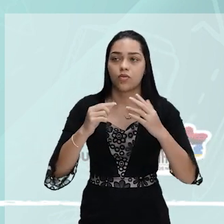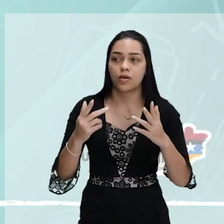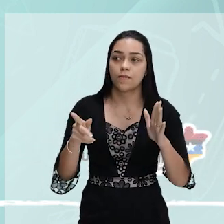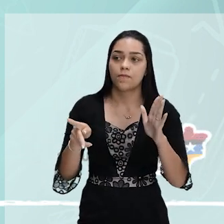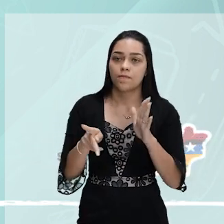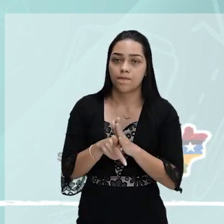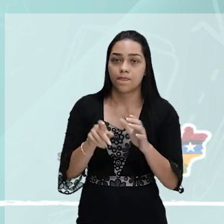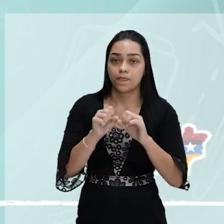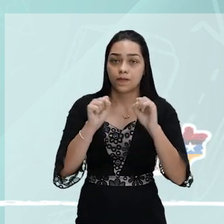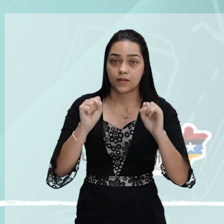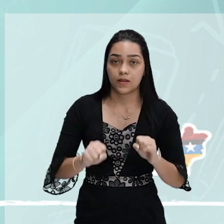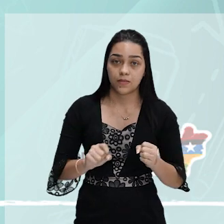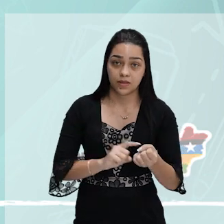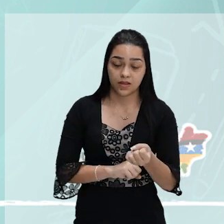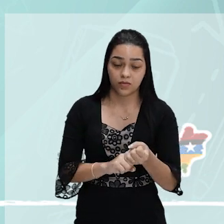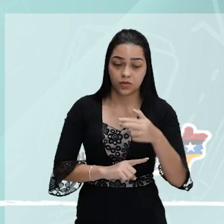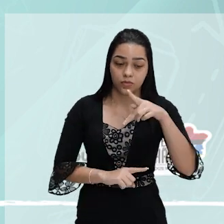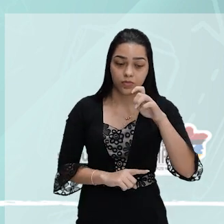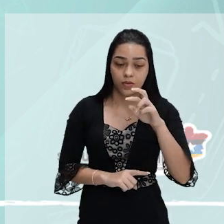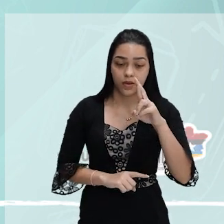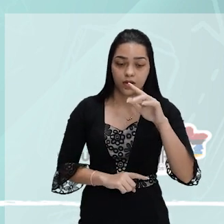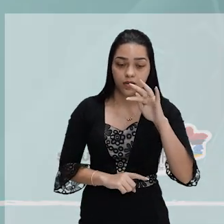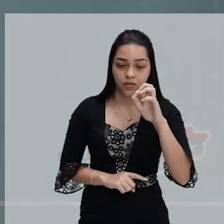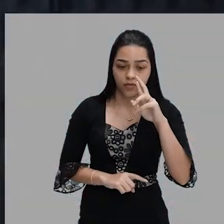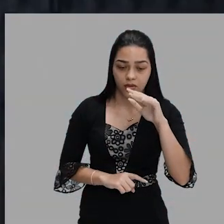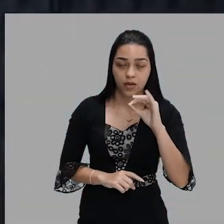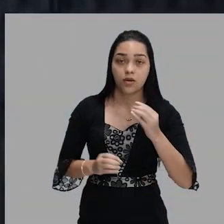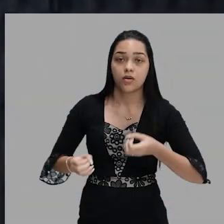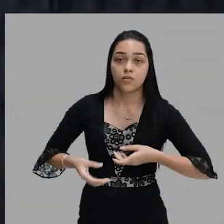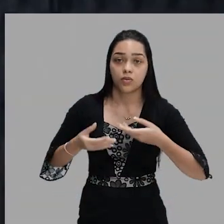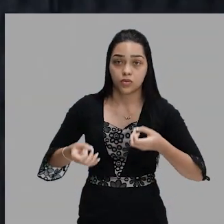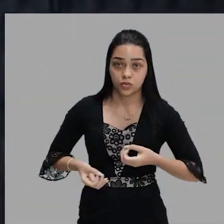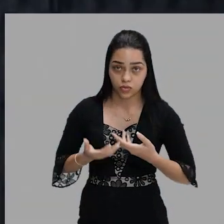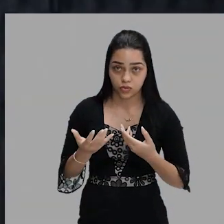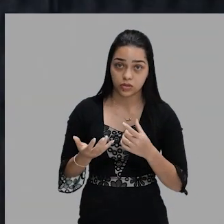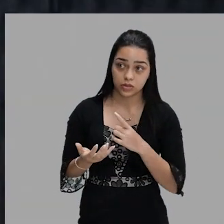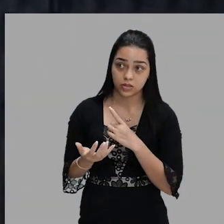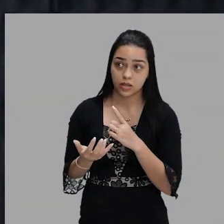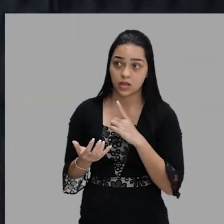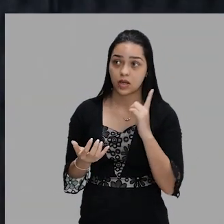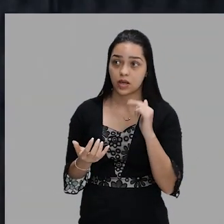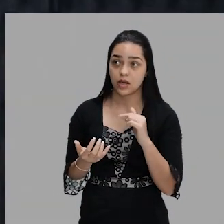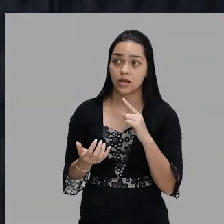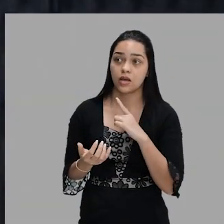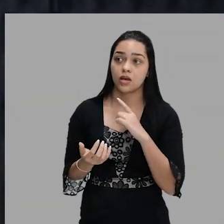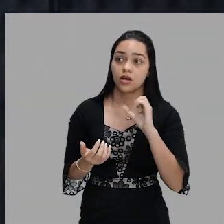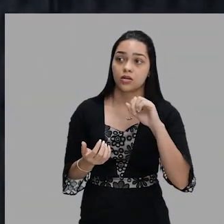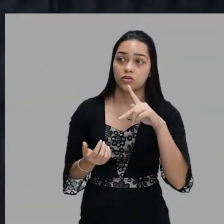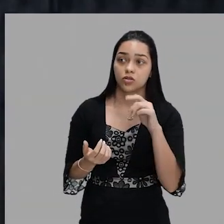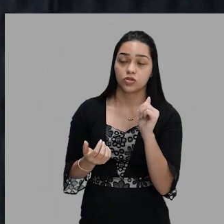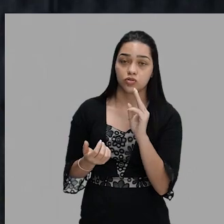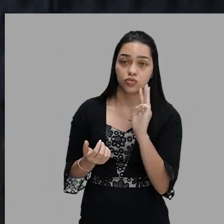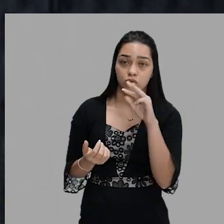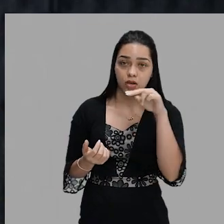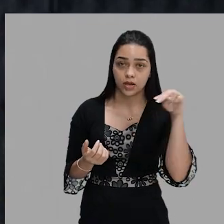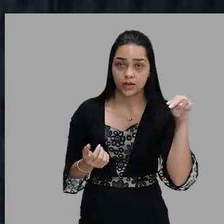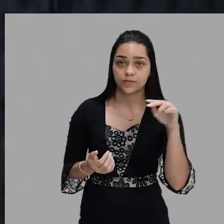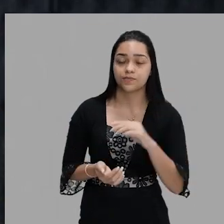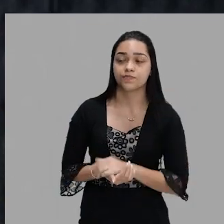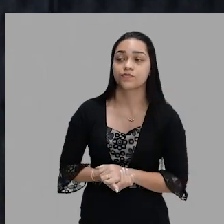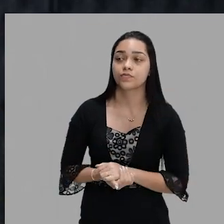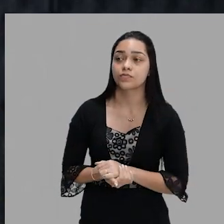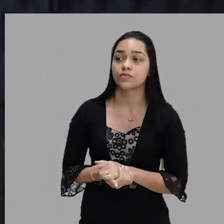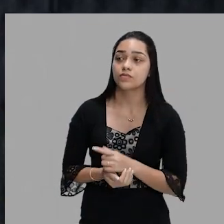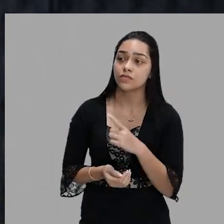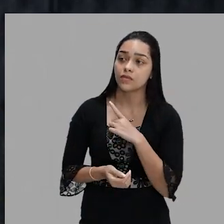é do sistema nervoso periférico, então quem produz essa bainha de mielina bem aqui são as células de Schwann. E a célula